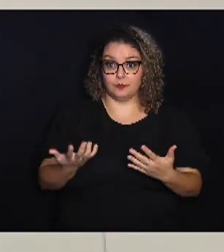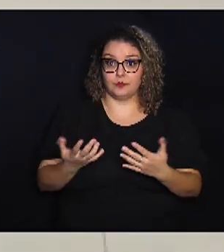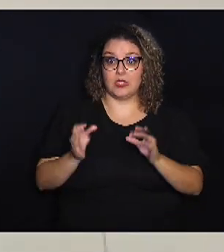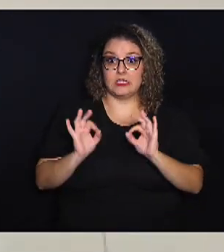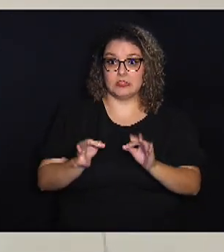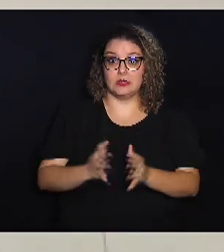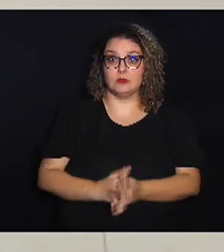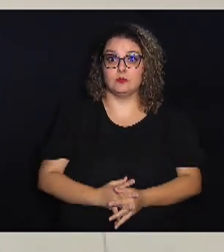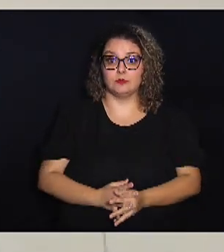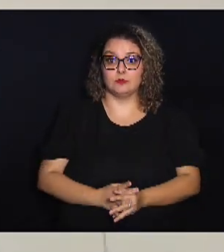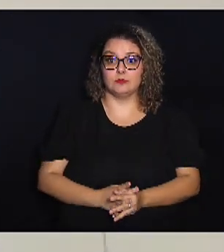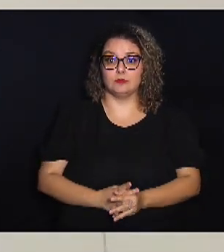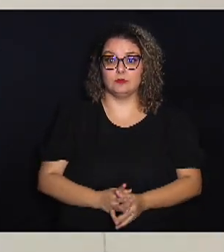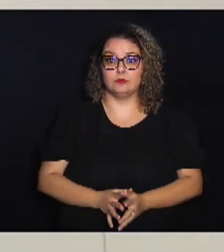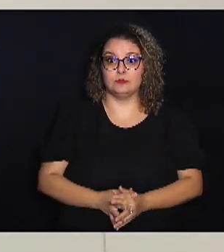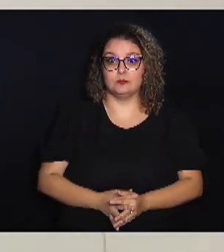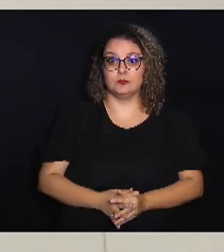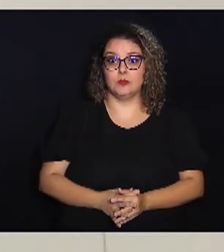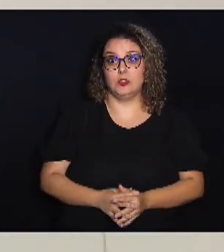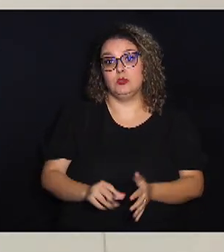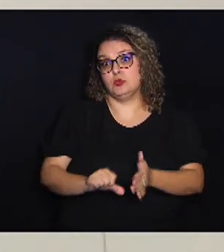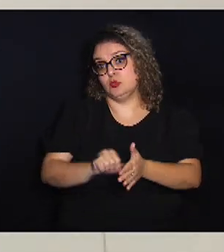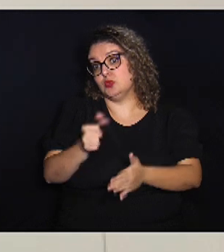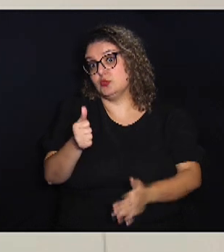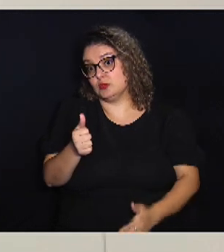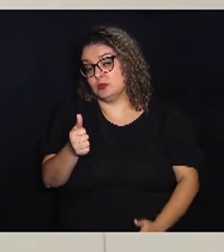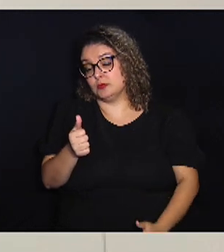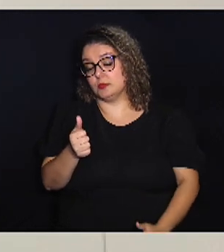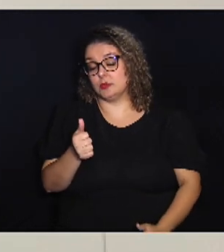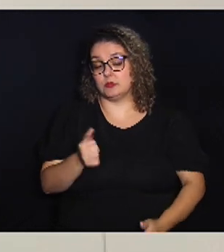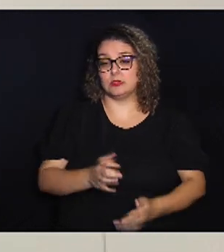Certo. Então, um dos primeiros